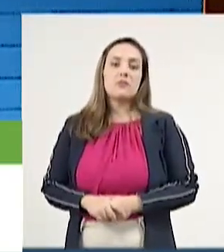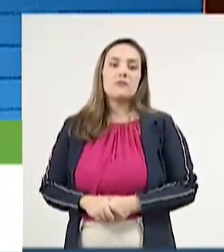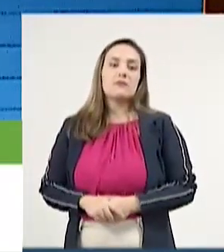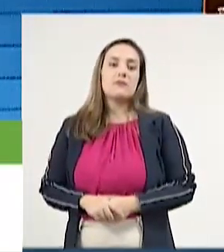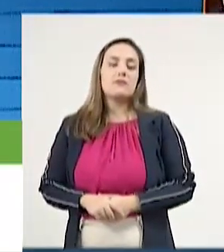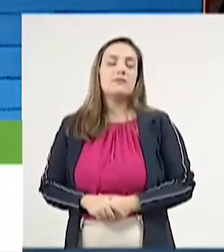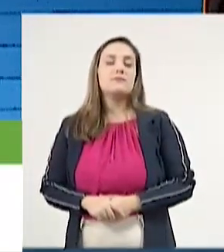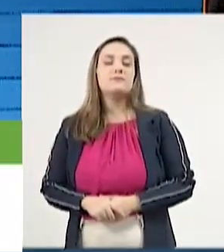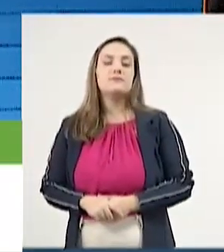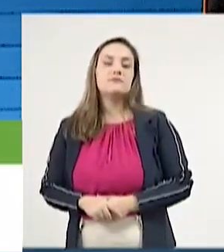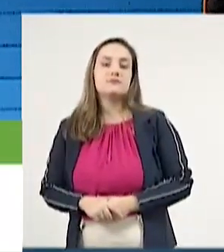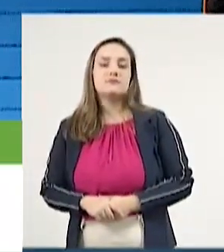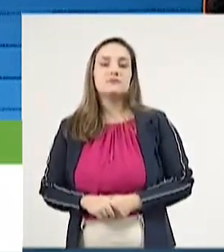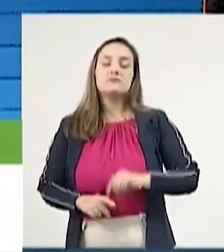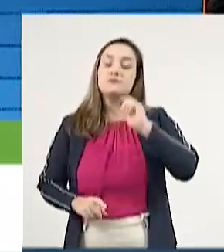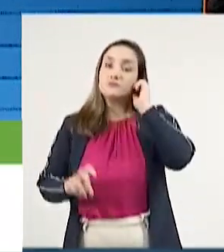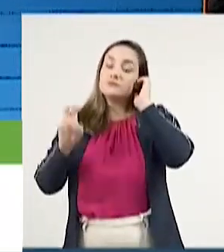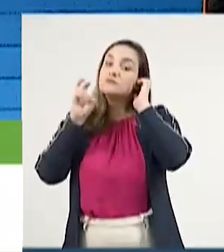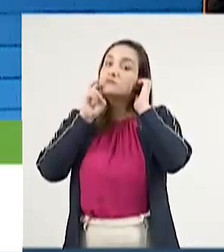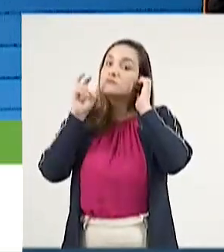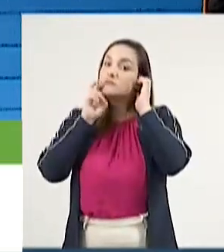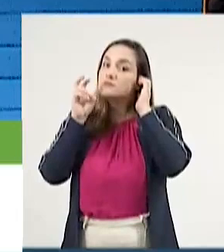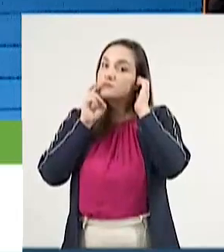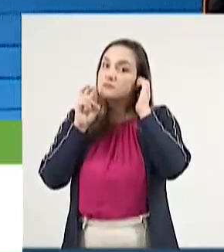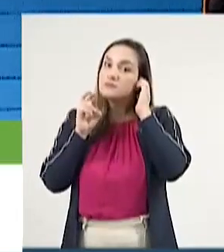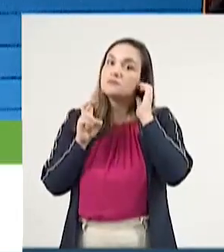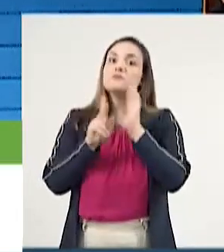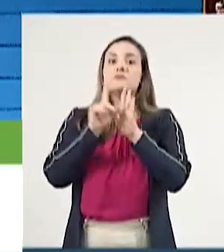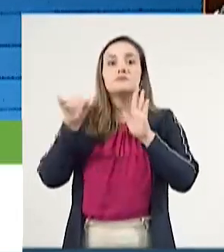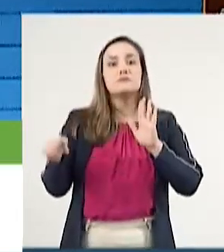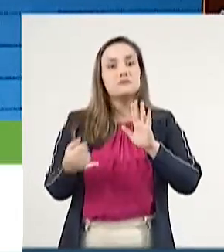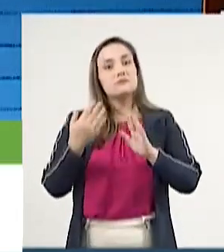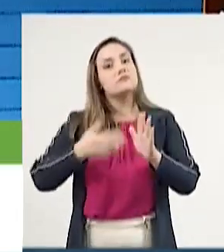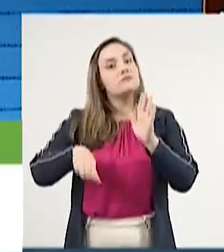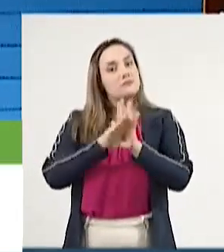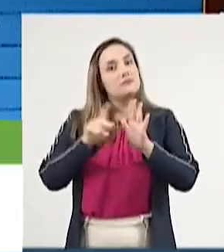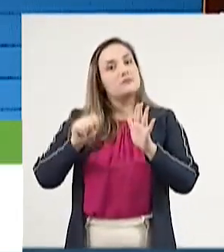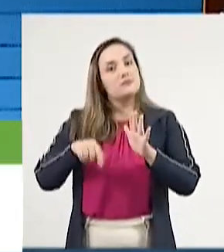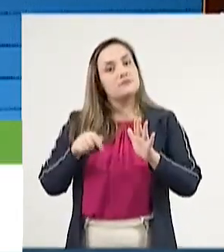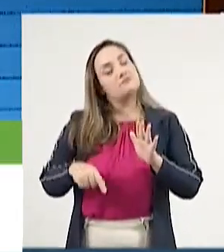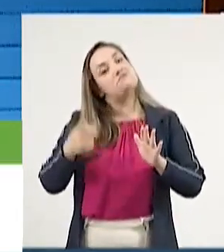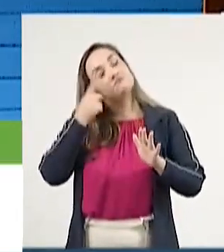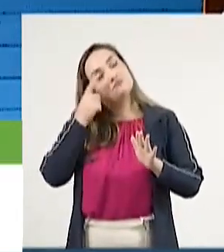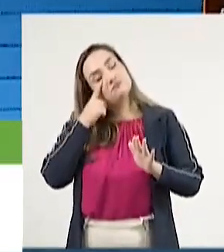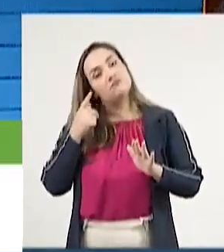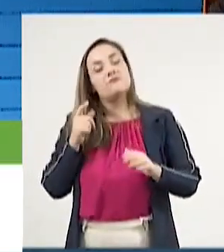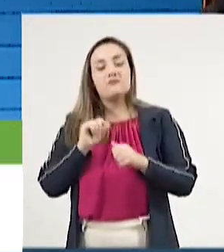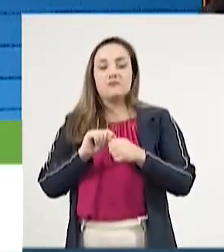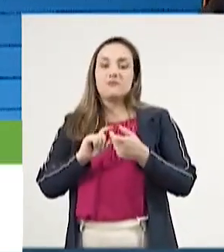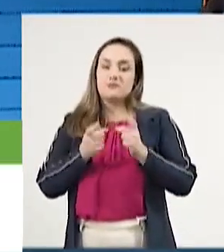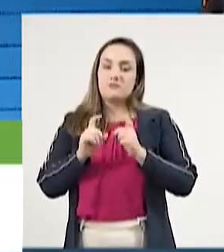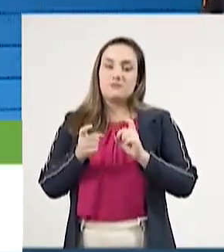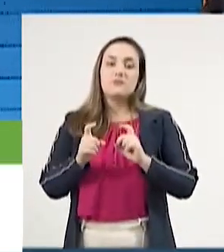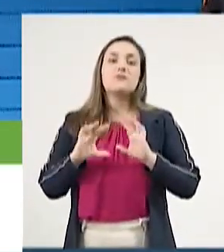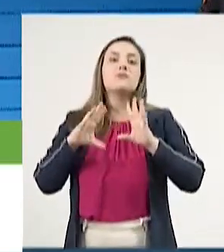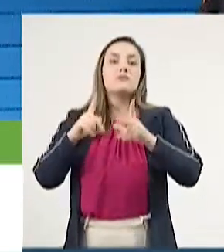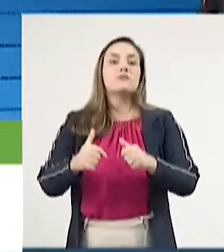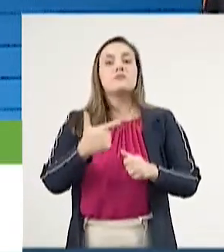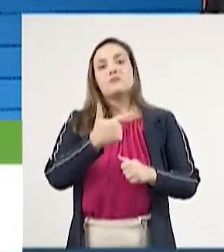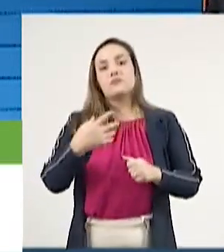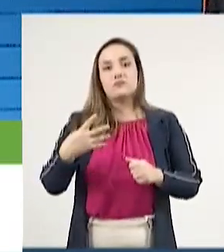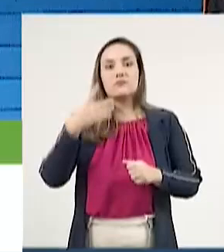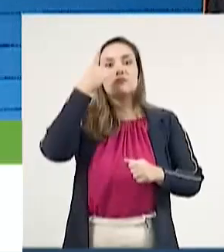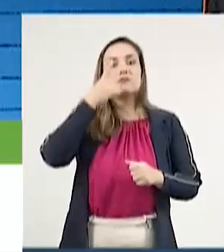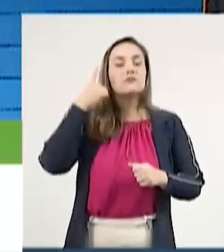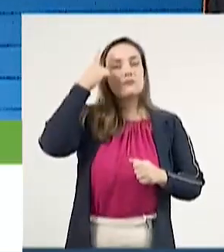a informação é que quinta-feira o projeto deve chegar aqui e nós vamos ter que nos reunir aqui, os 24